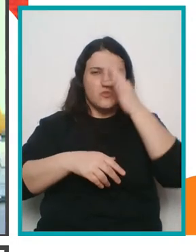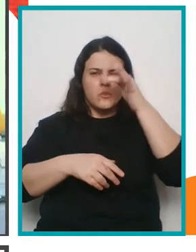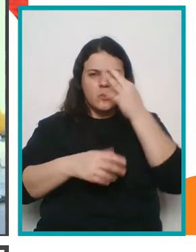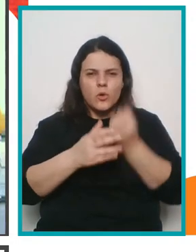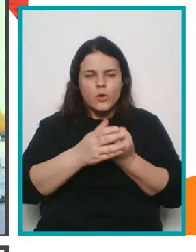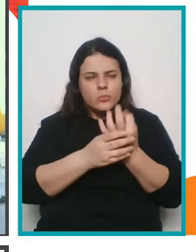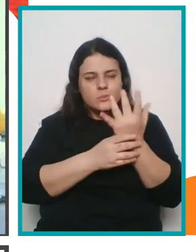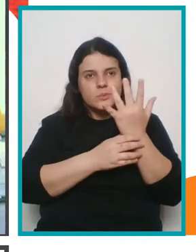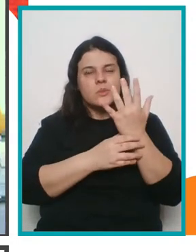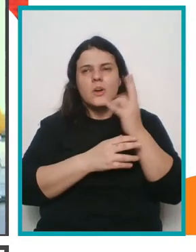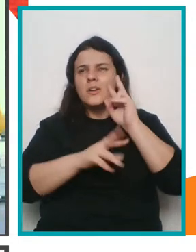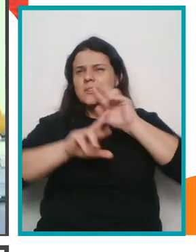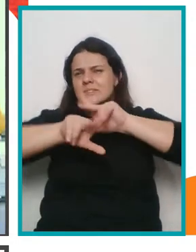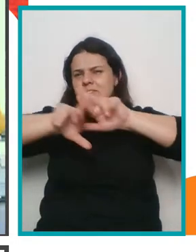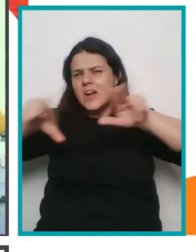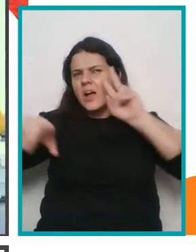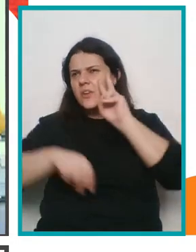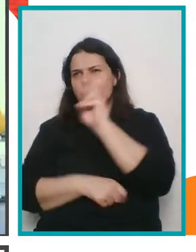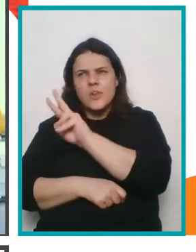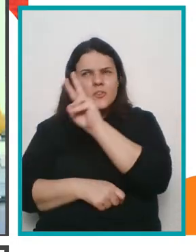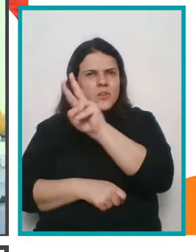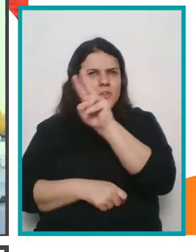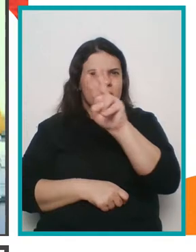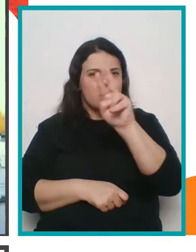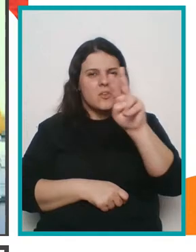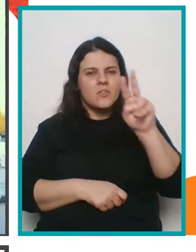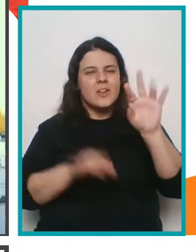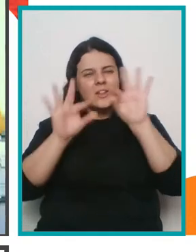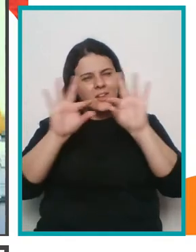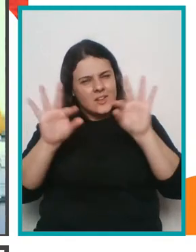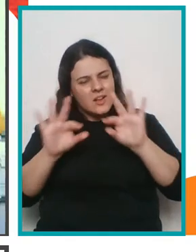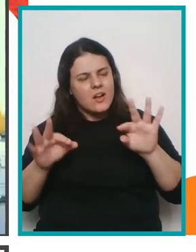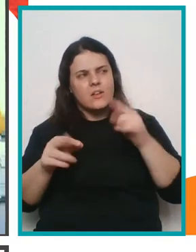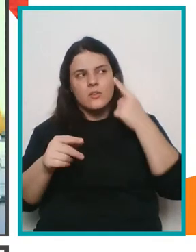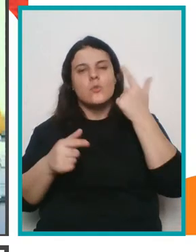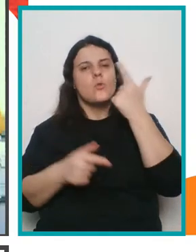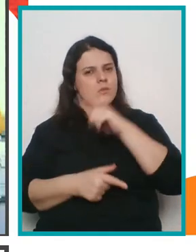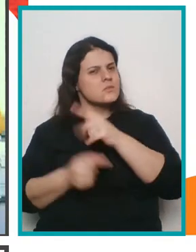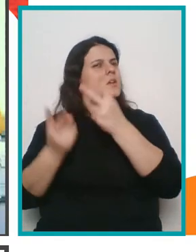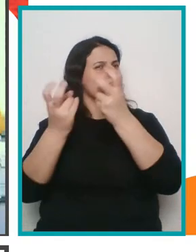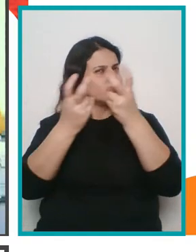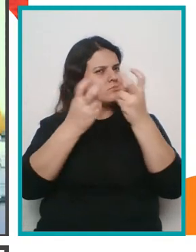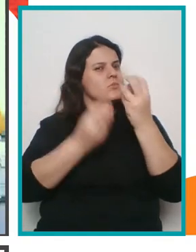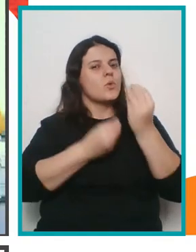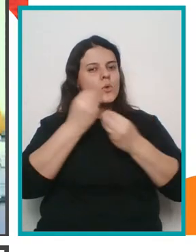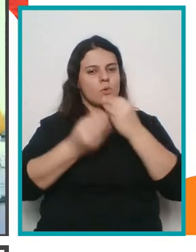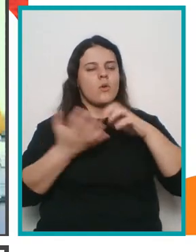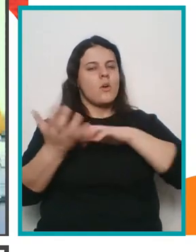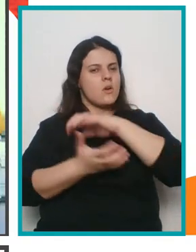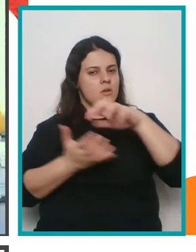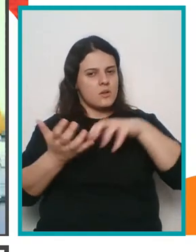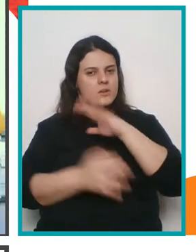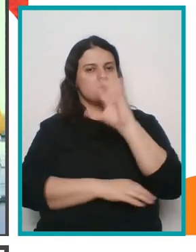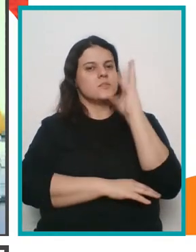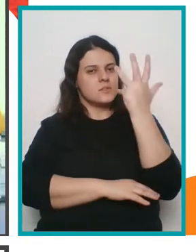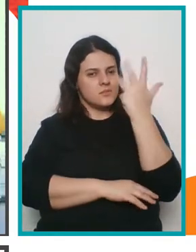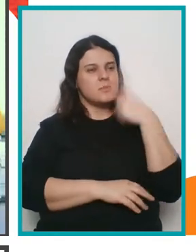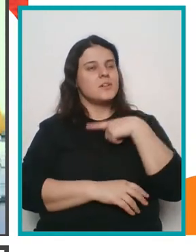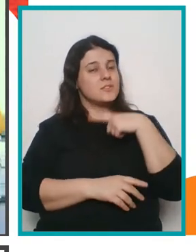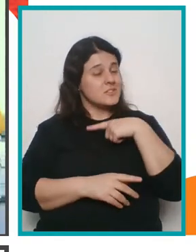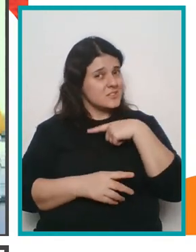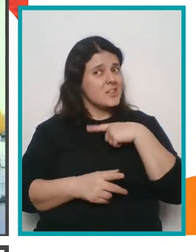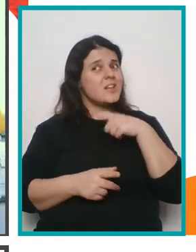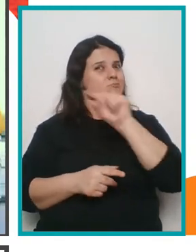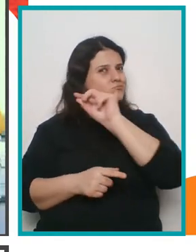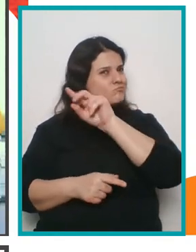está impactando, óbvio, primeiramente e muito mais forte, quem está no front, quem é mais vulnerável, mas ela está